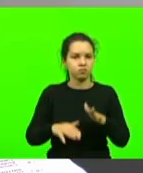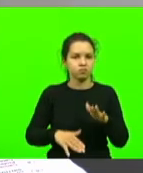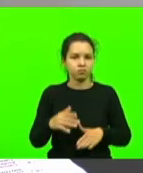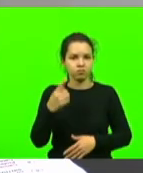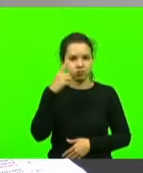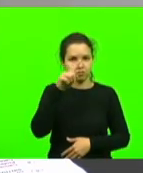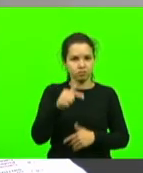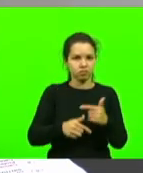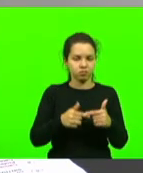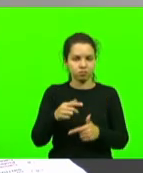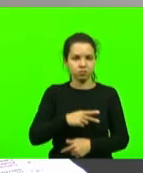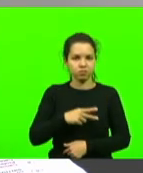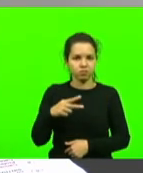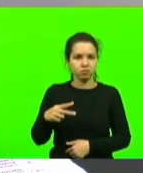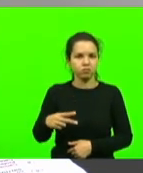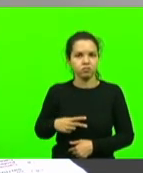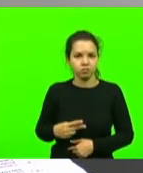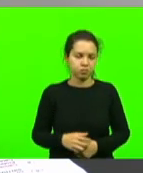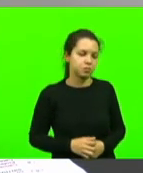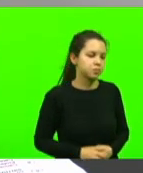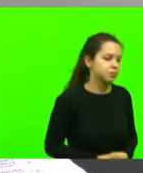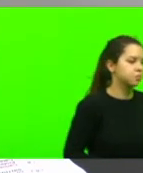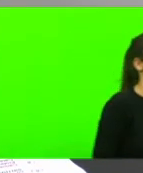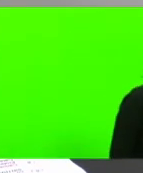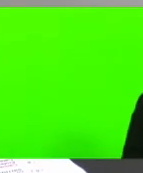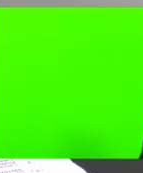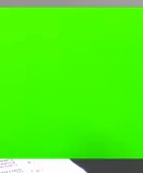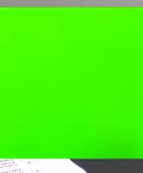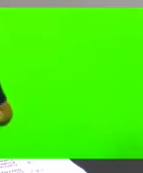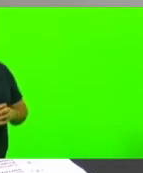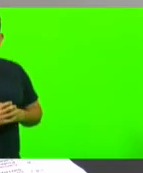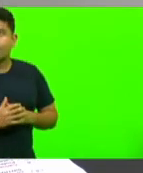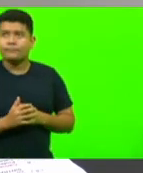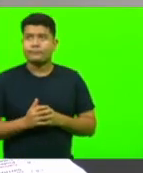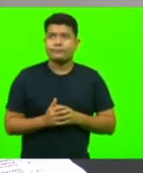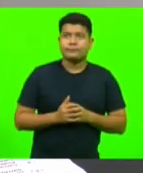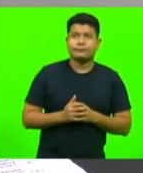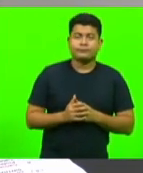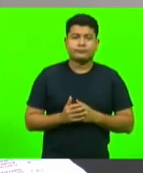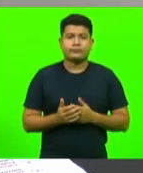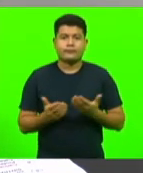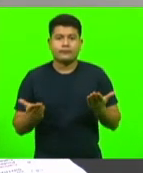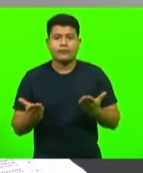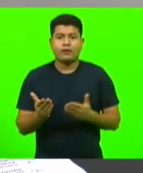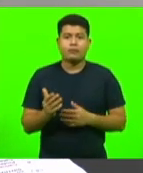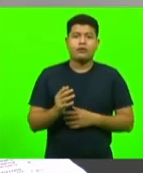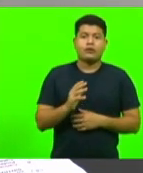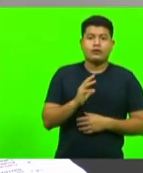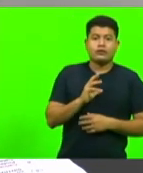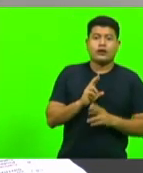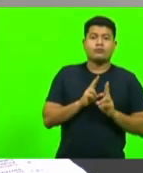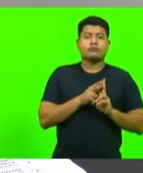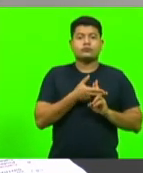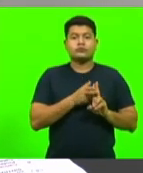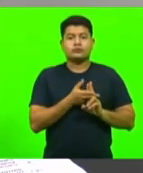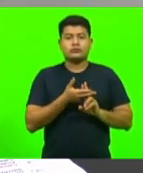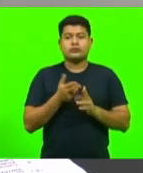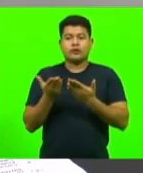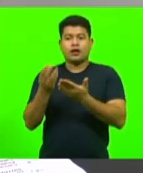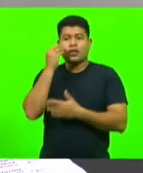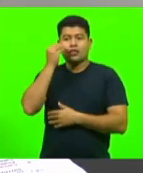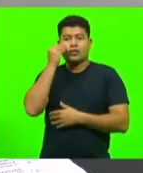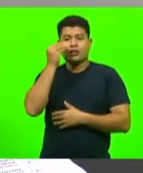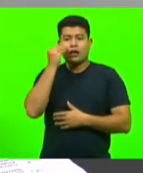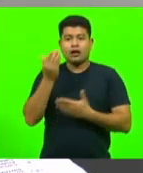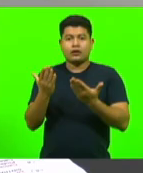o dia sem atividade pública sem o SUS fazendo o teste do convide sem o hospital atendendo o paciente nós